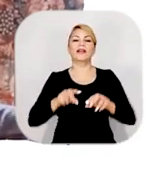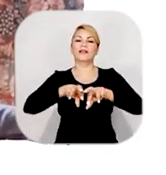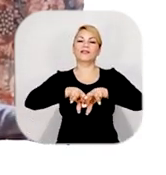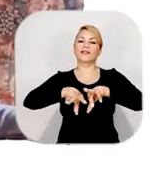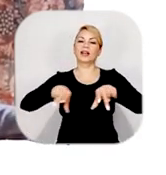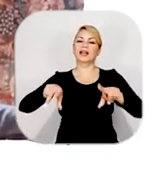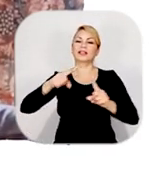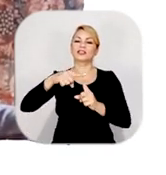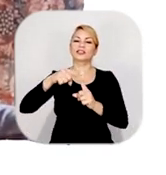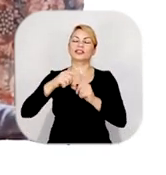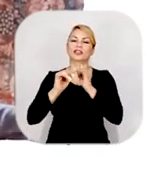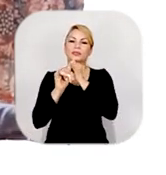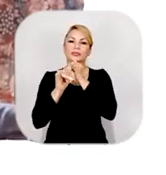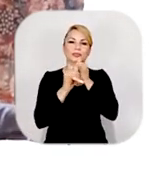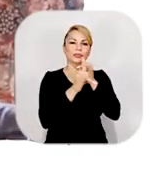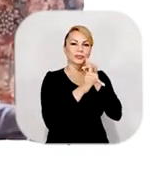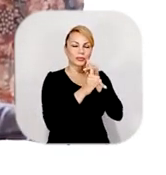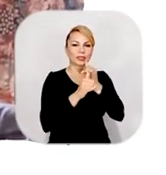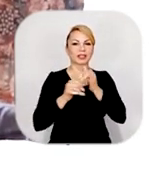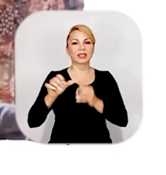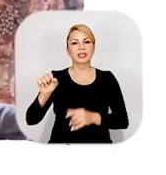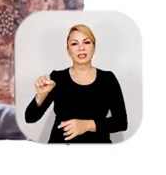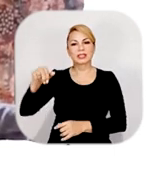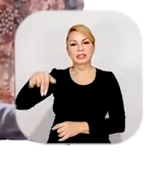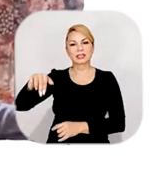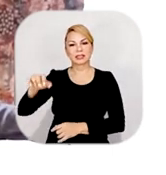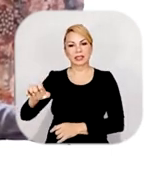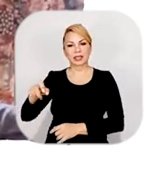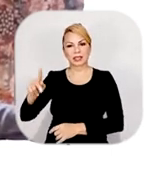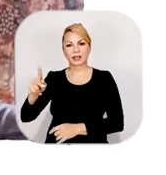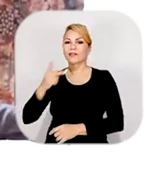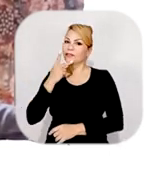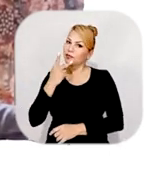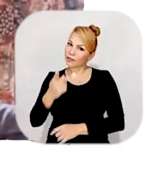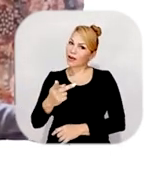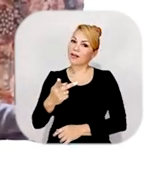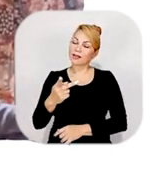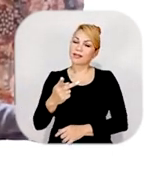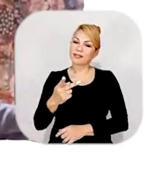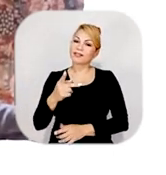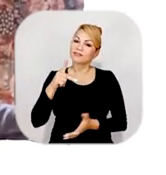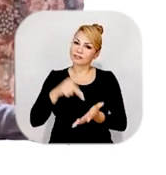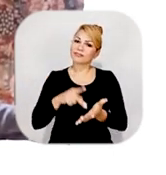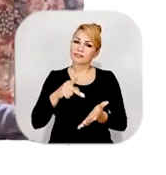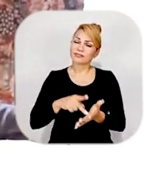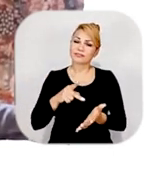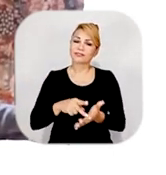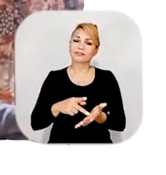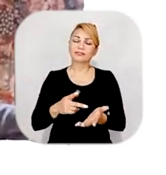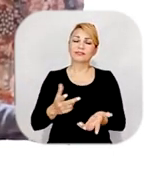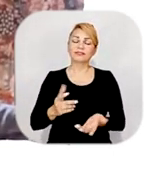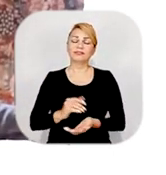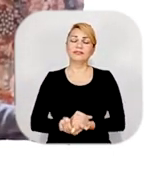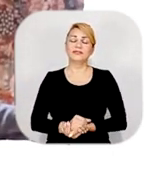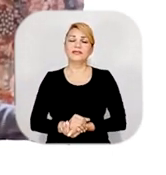um maestro, e o Snett Lag fala mesmo desse maestro. E aí ele dá o tom e cada um toca